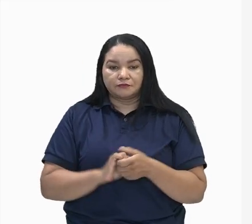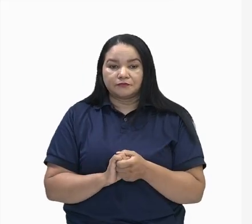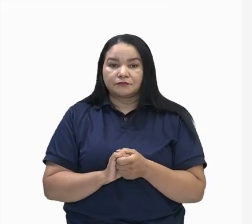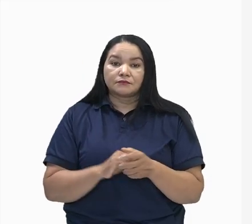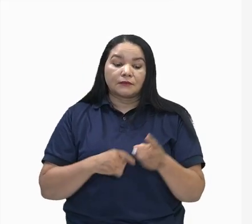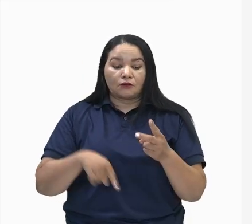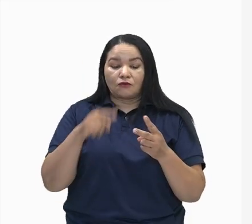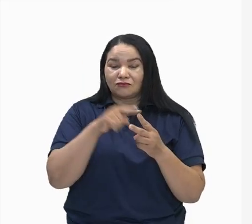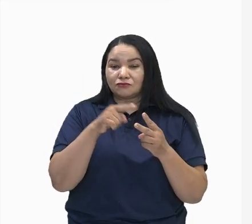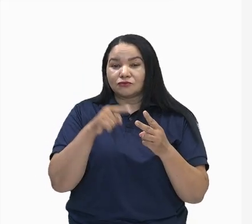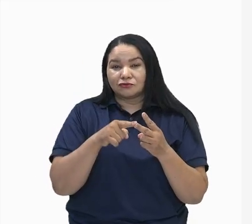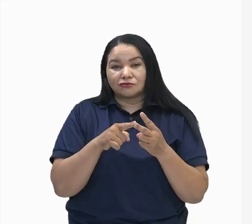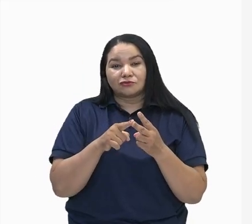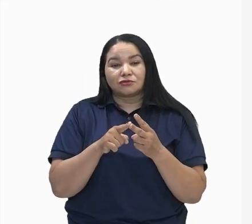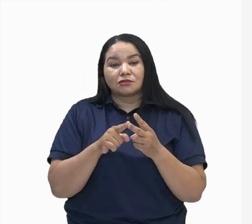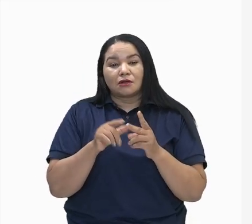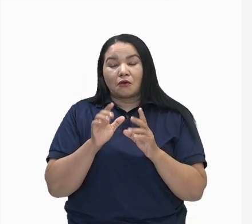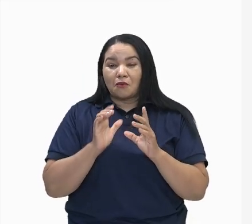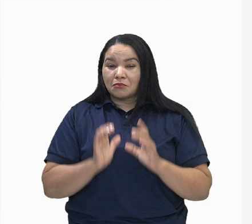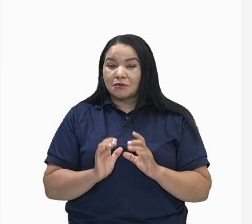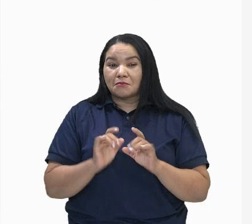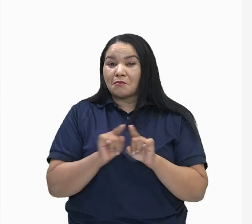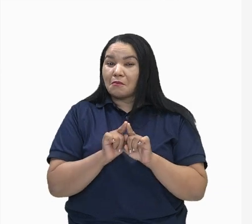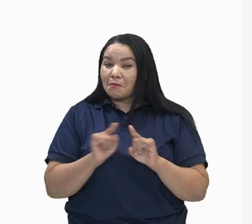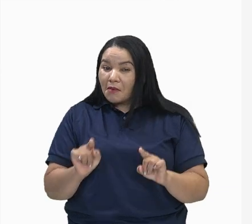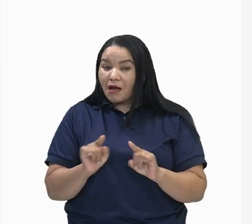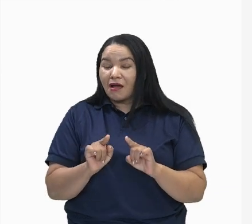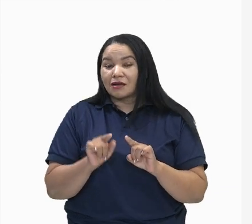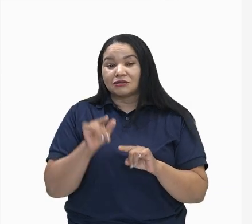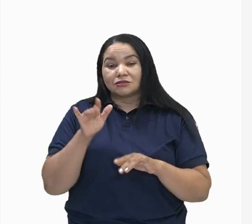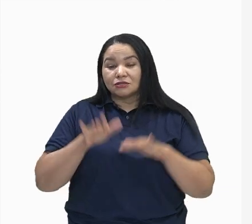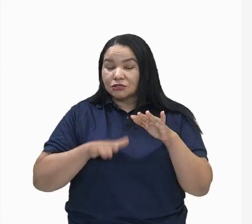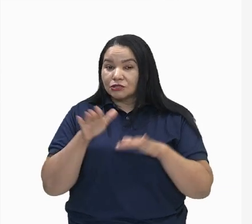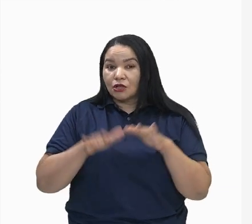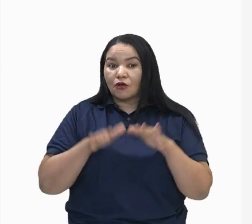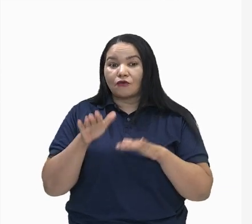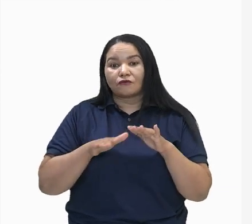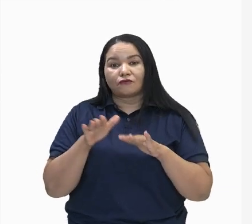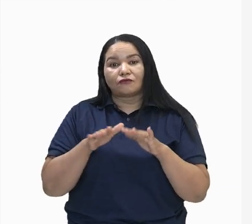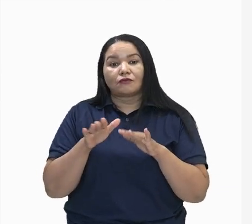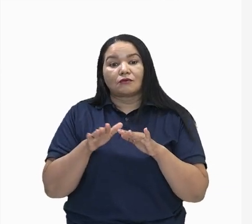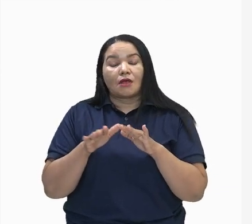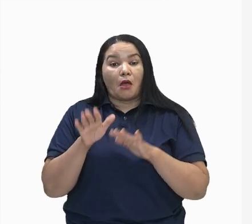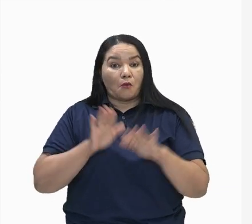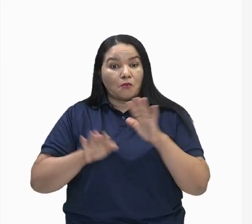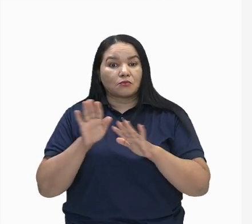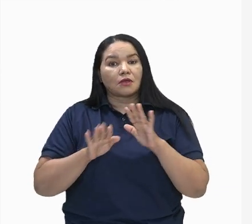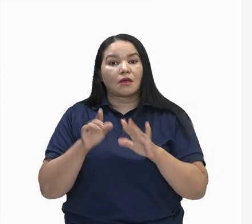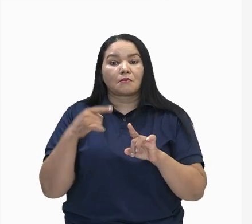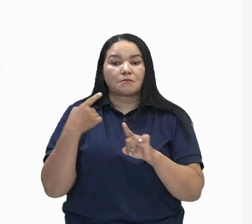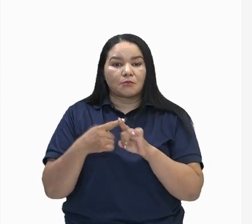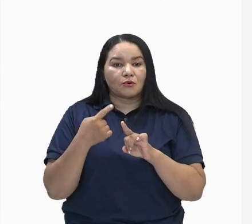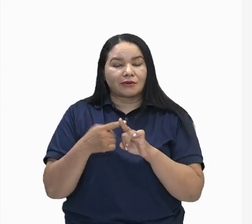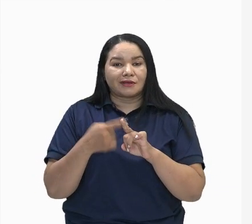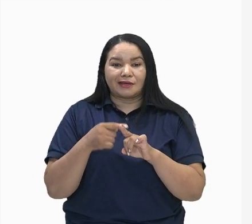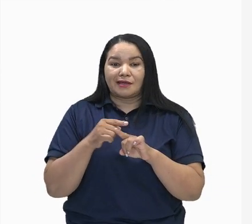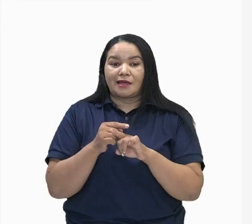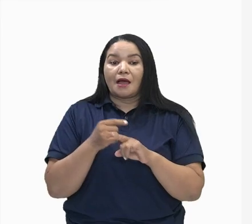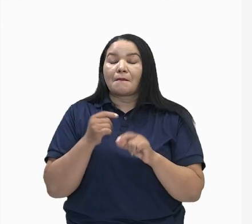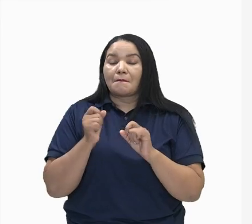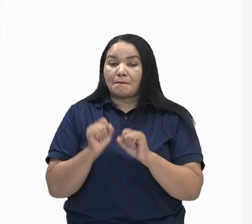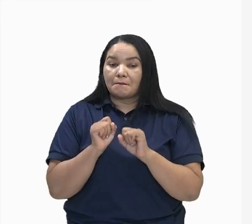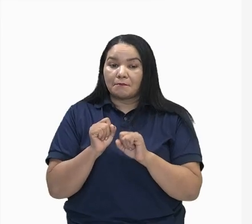aí comportamentais, tá? E ineficientes em contracepção, na prevenção também